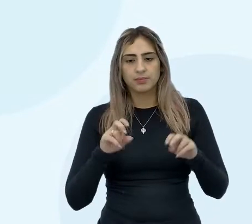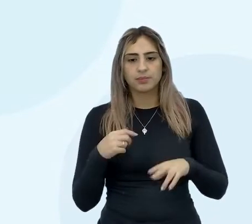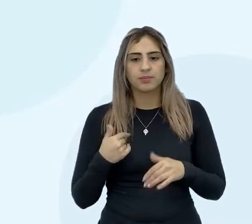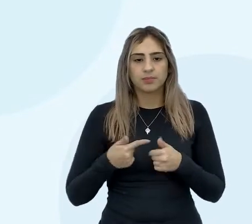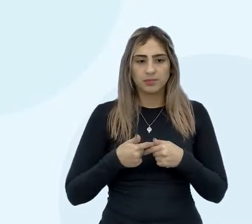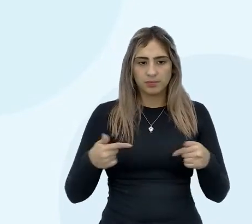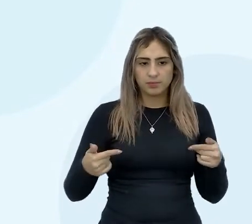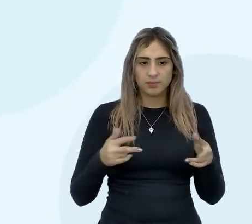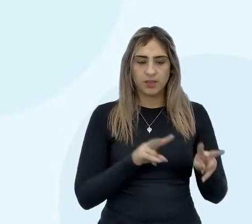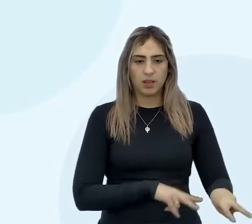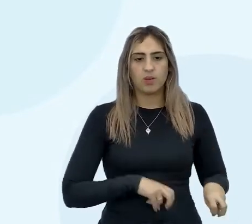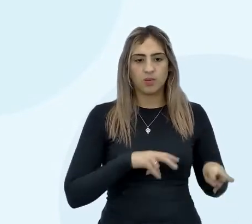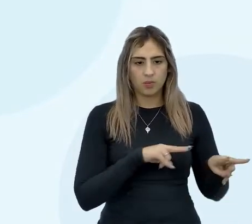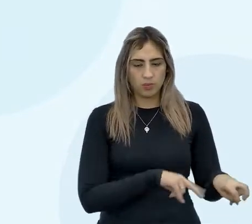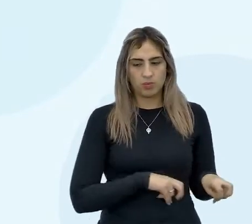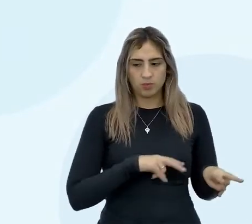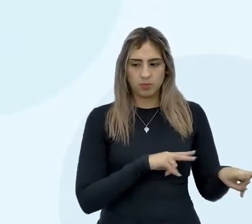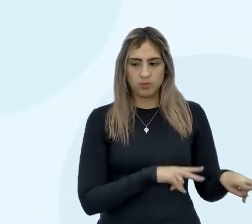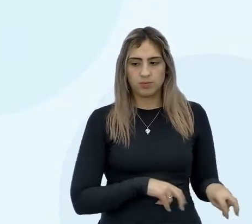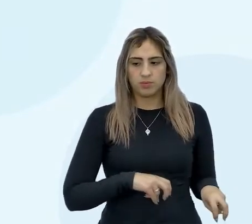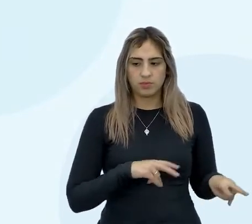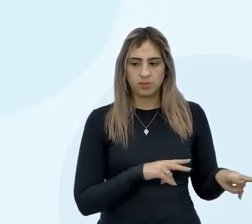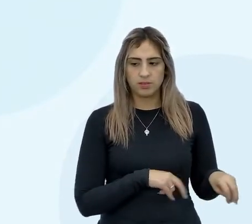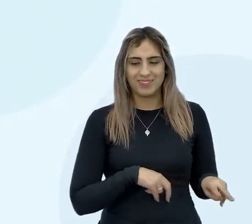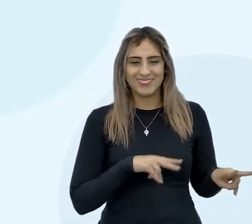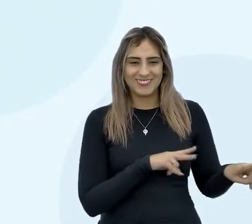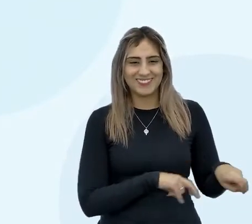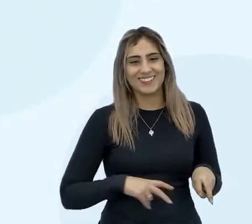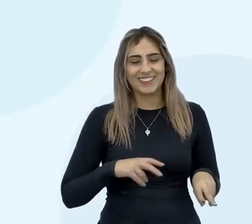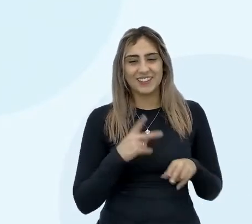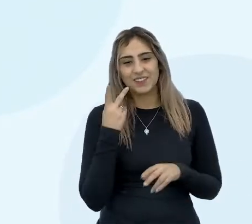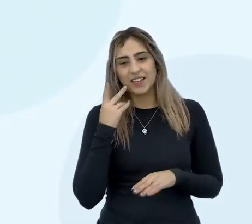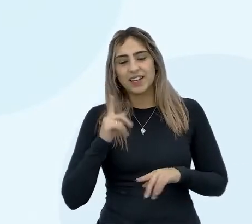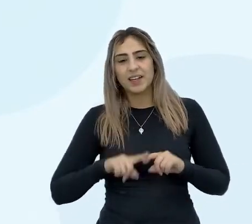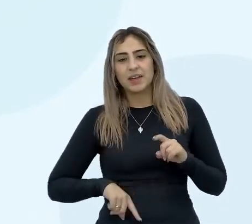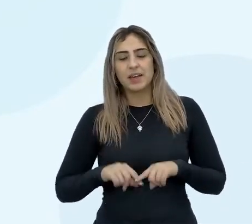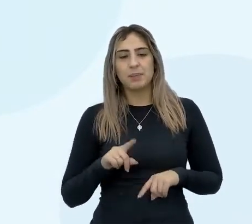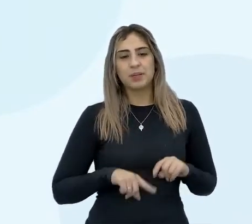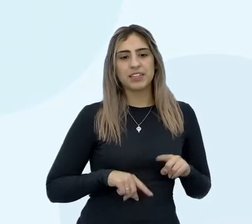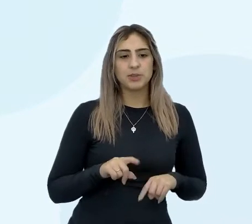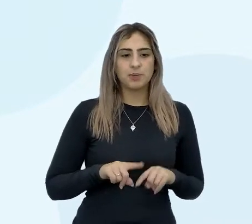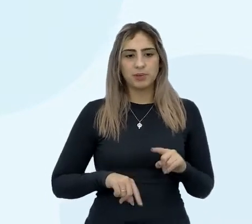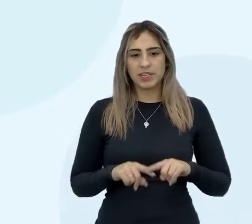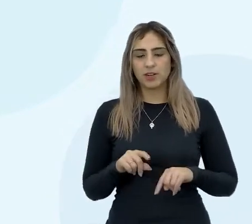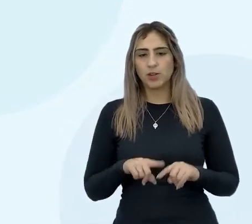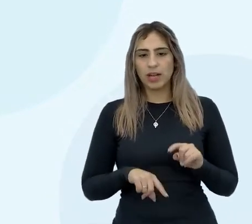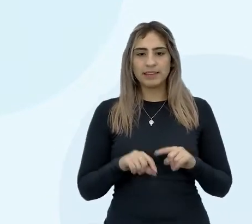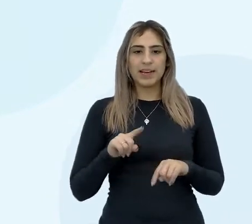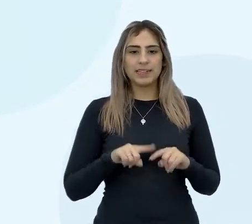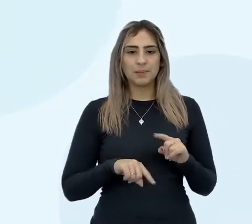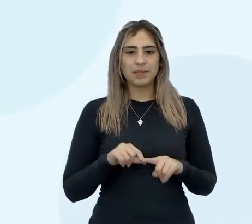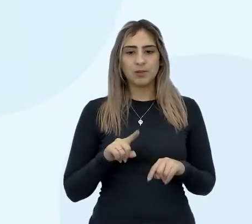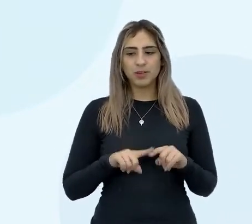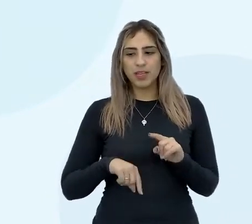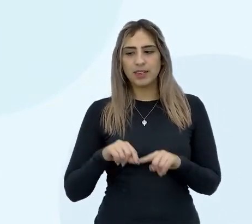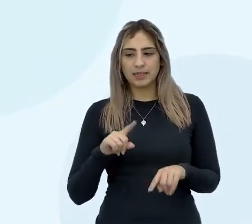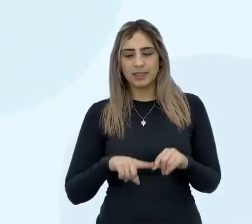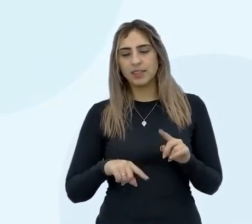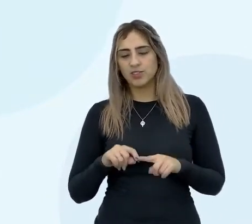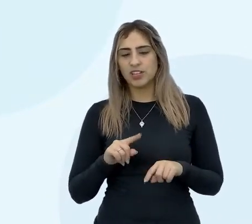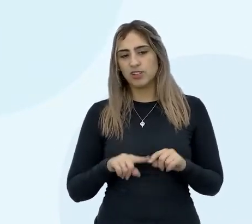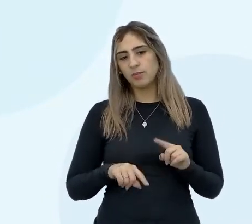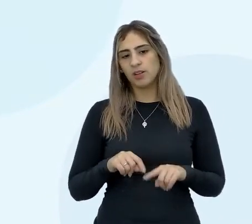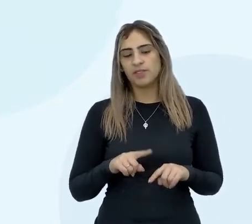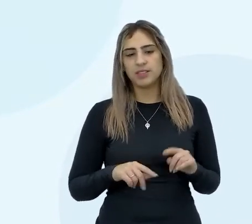na agricultura, falando de fontes de nutrientes para as plantas, a importância da água. Então, nosso foco hoje é